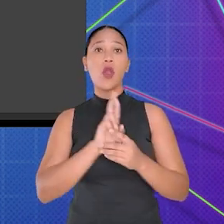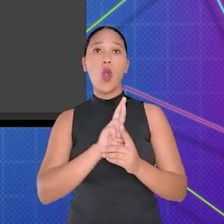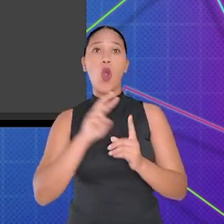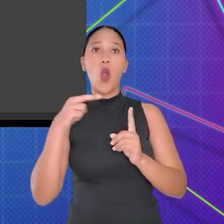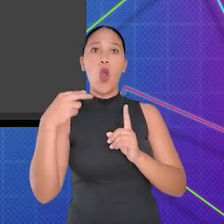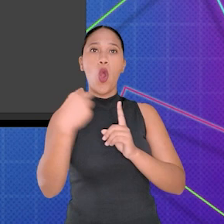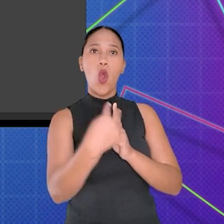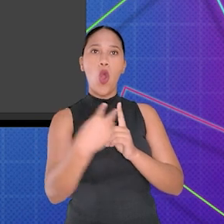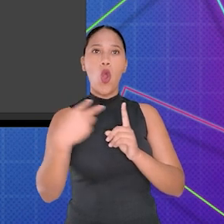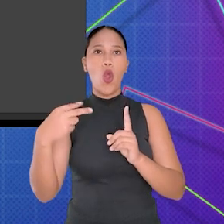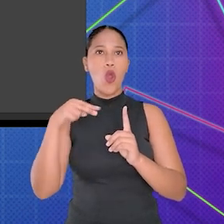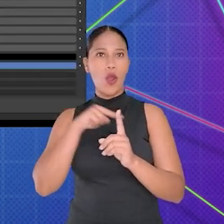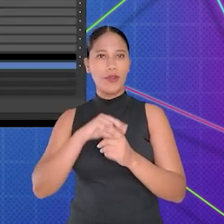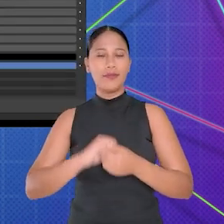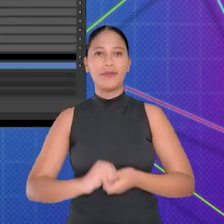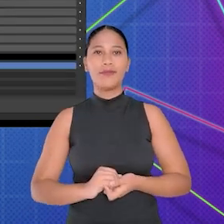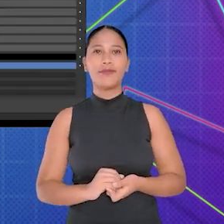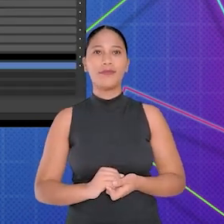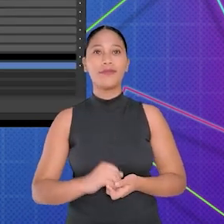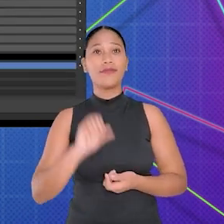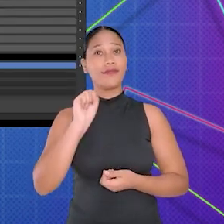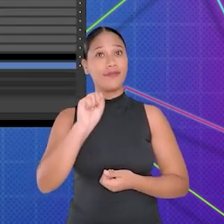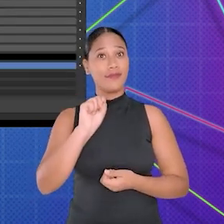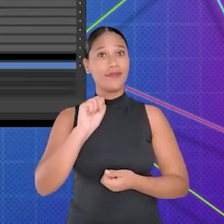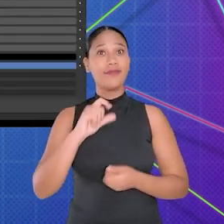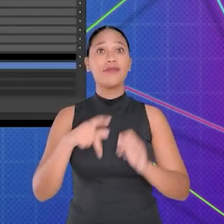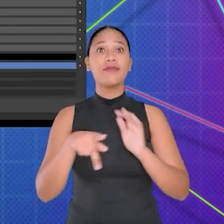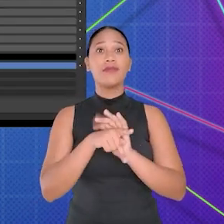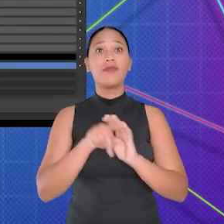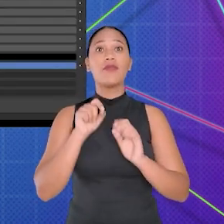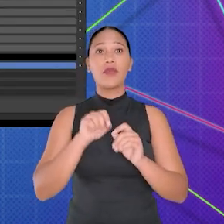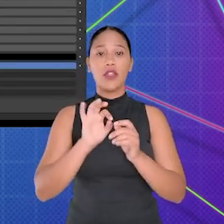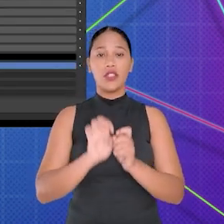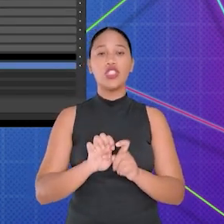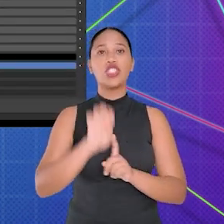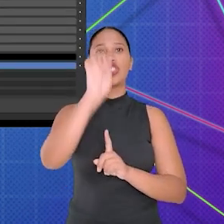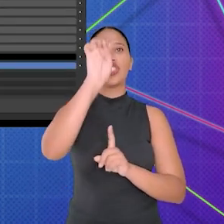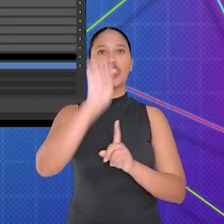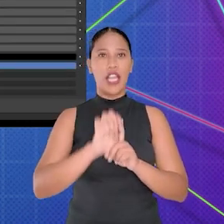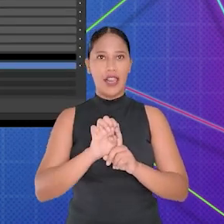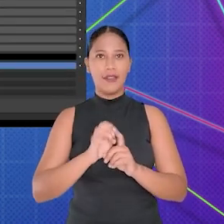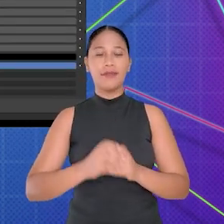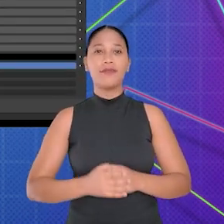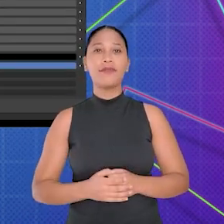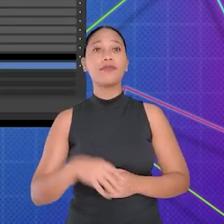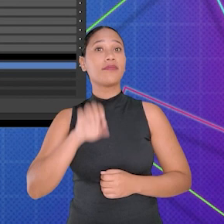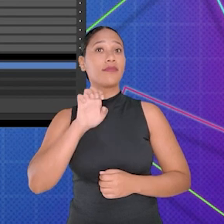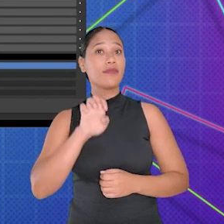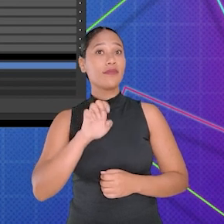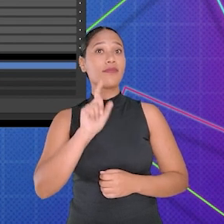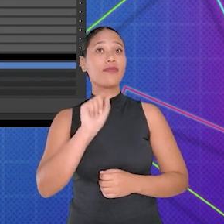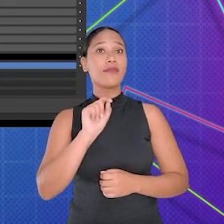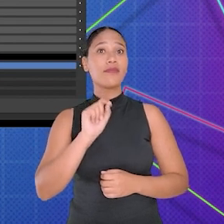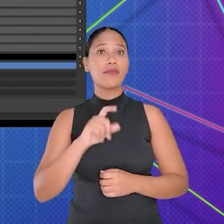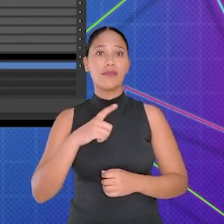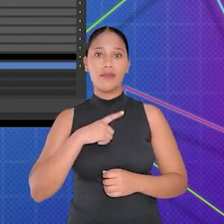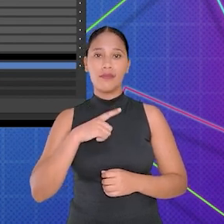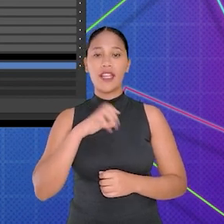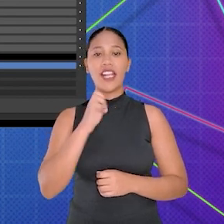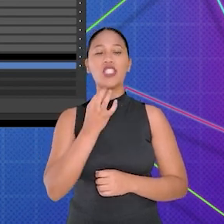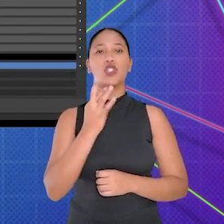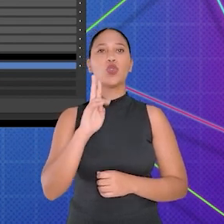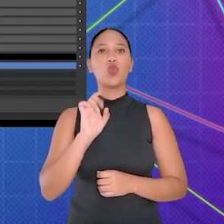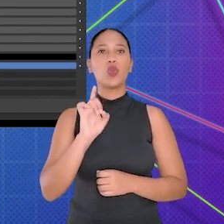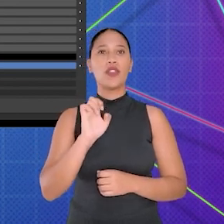para rotacionar objetos na cena em 3D. S, atalho para escalar os objetos. E, atalho para